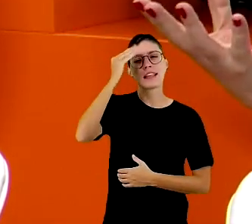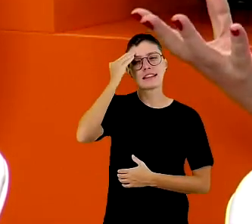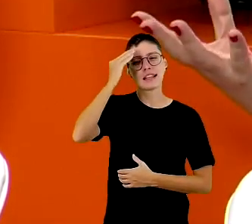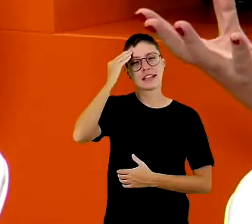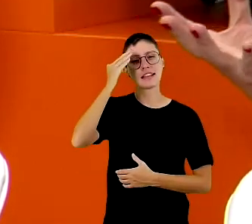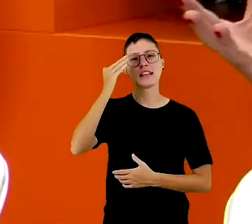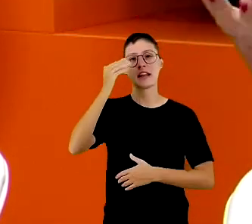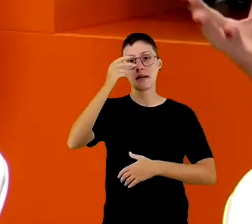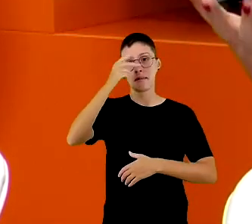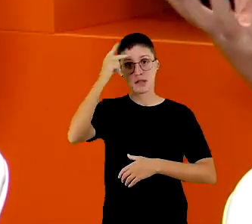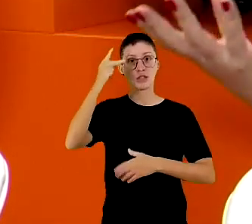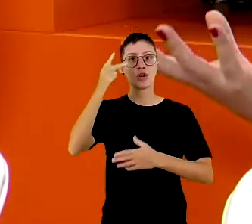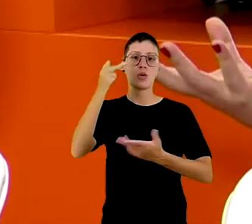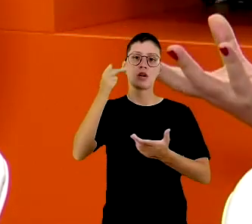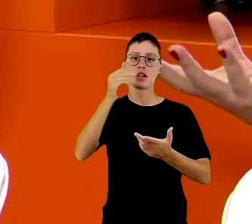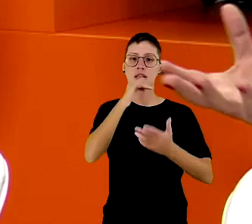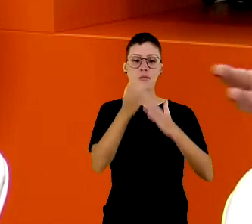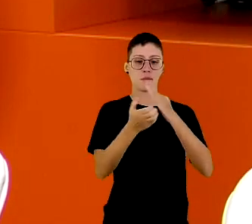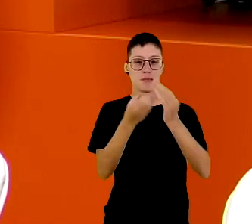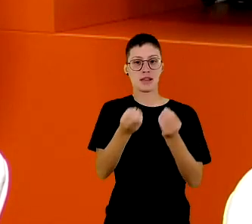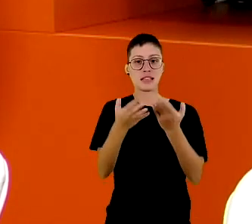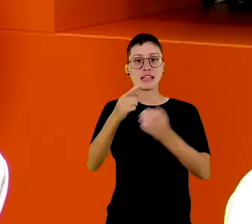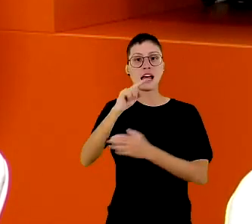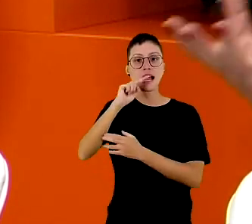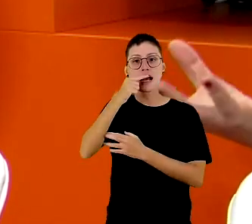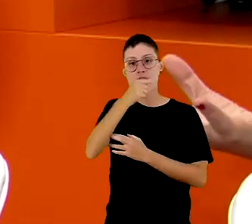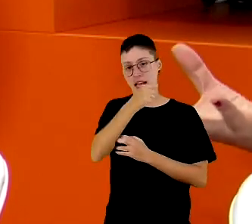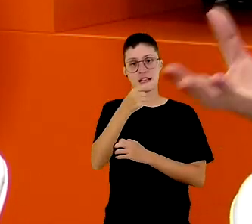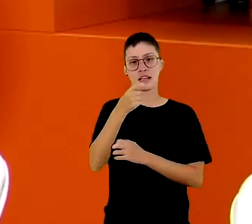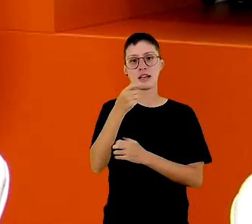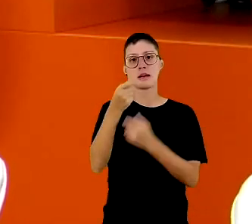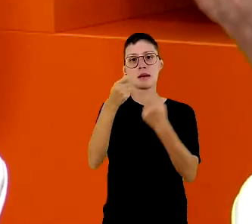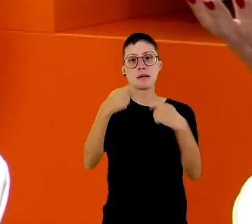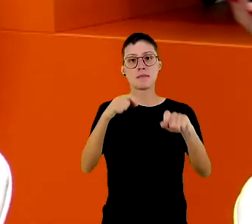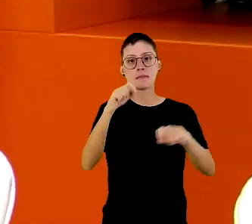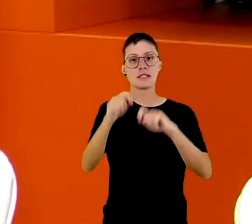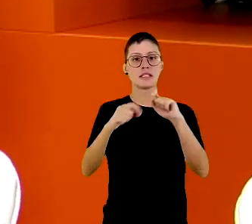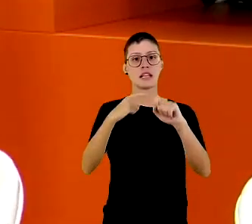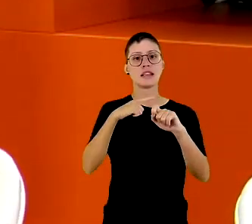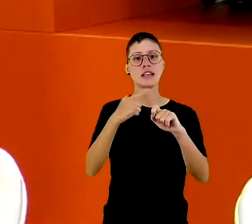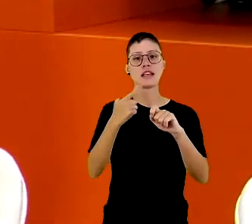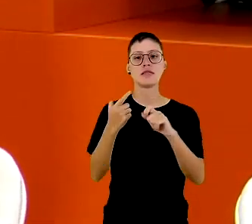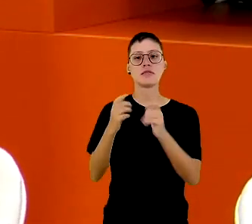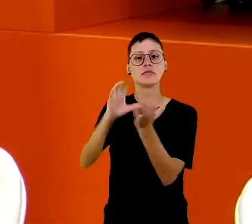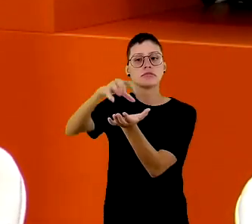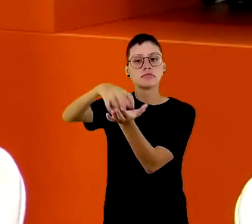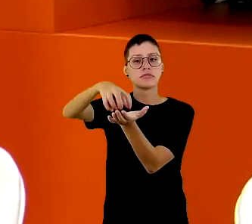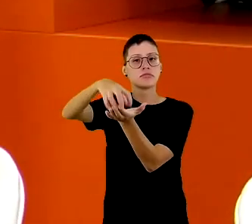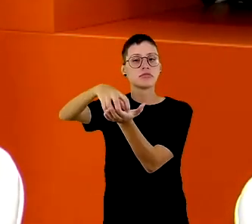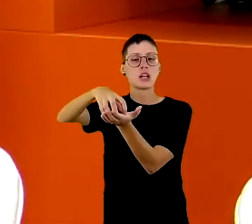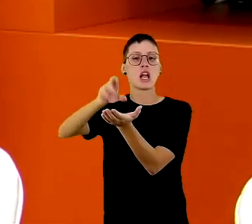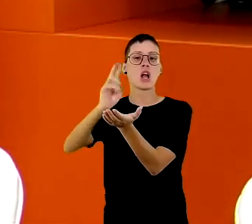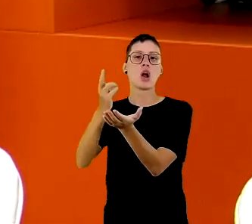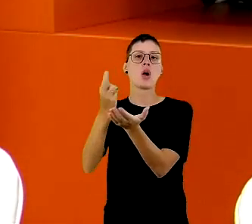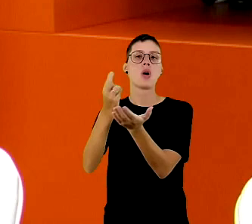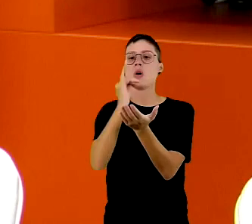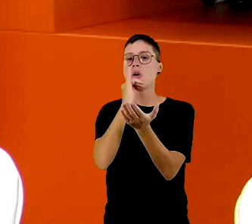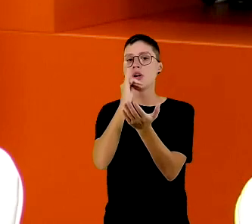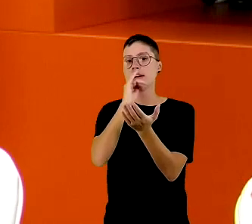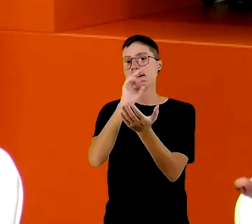gente precisa ter algo que não seja um desk ou que não seja um